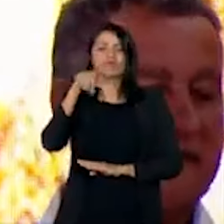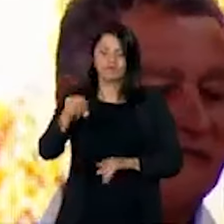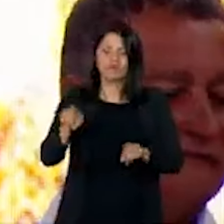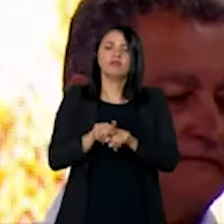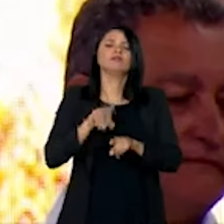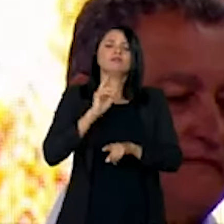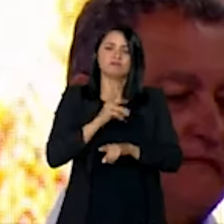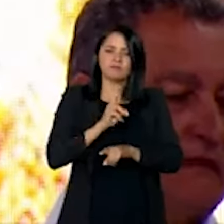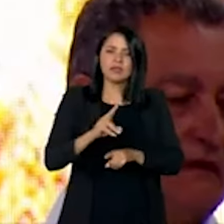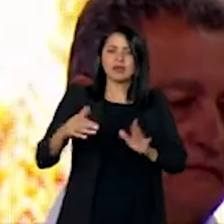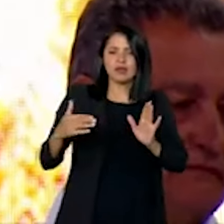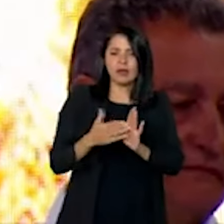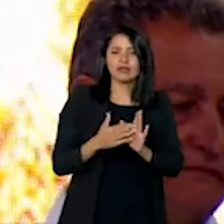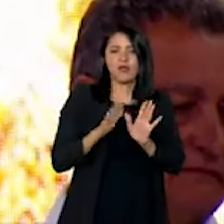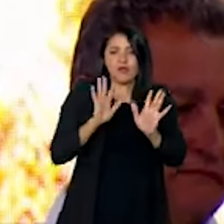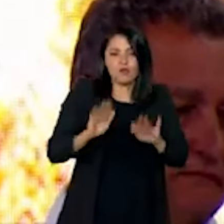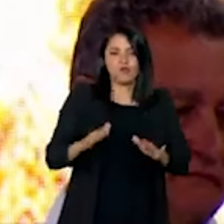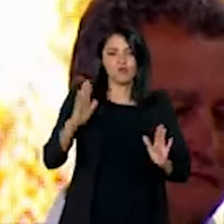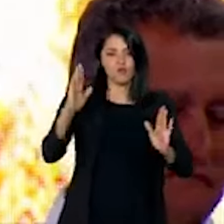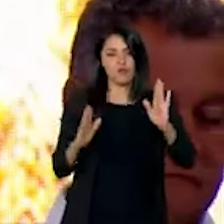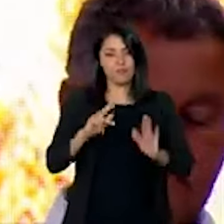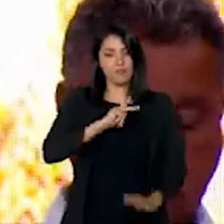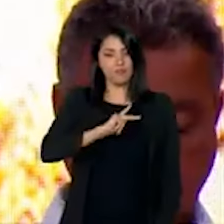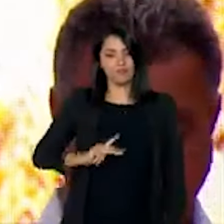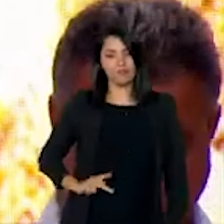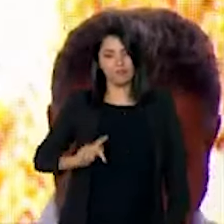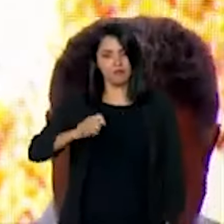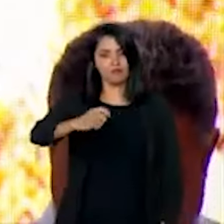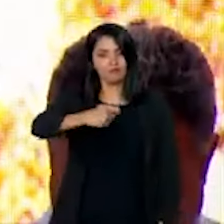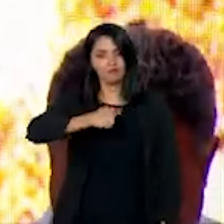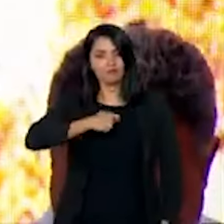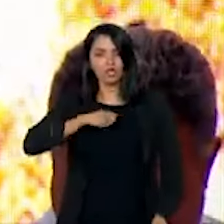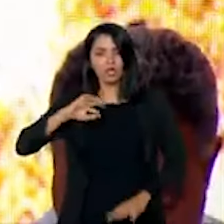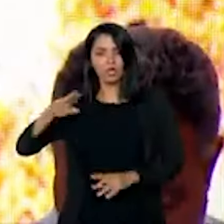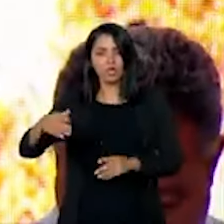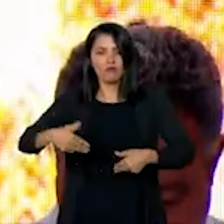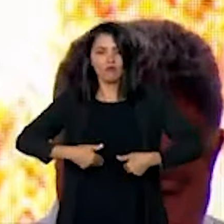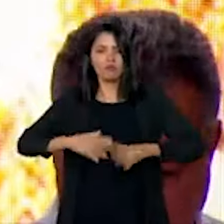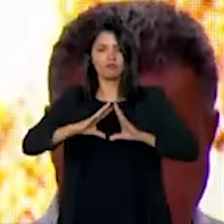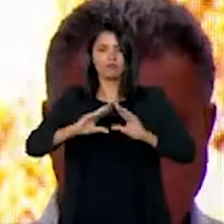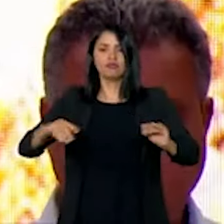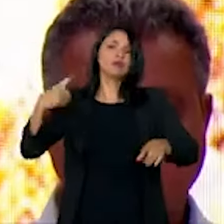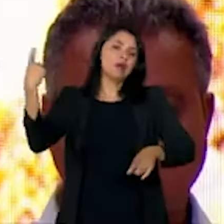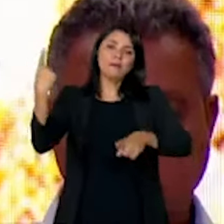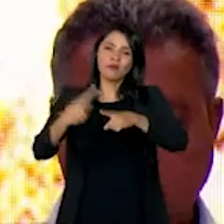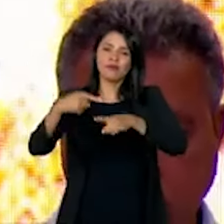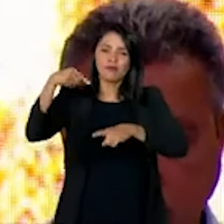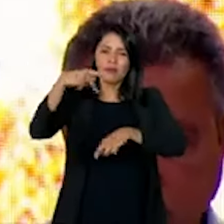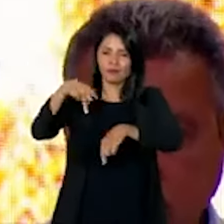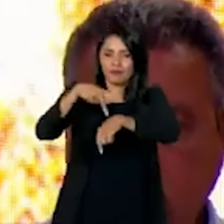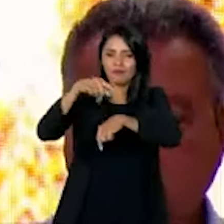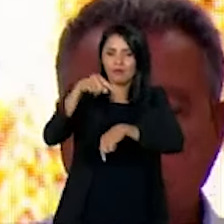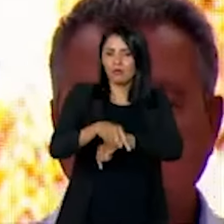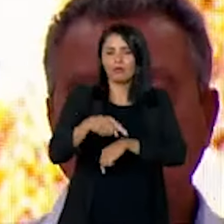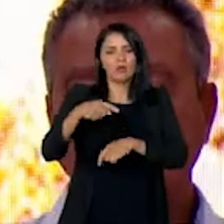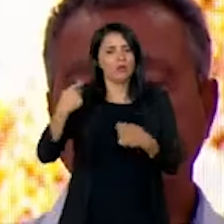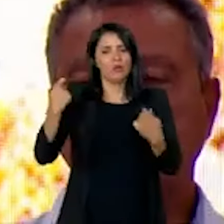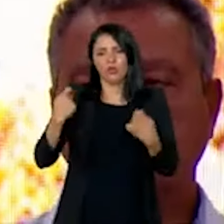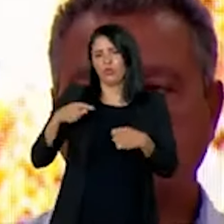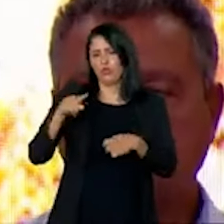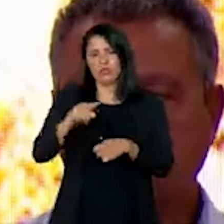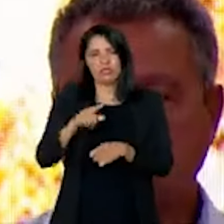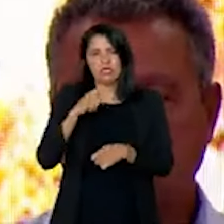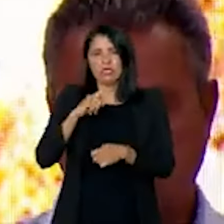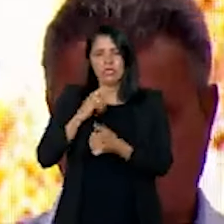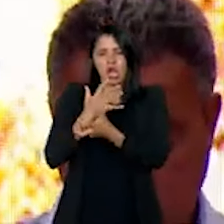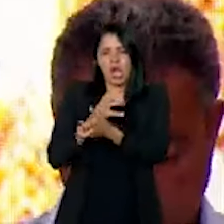acabar até o final do meu mandato com a fome de todo mundo, porque nesse país as pessoas não precisam comer osso.